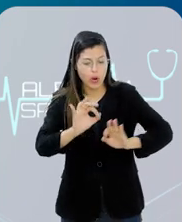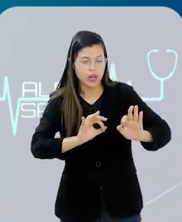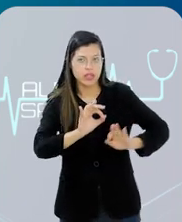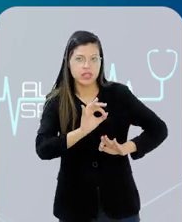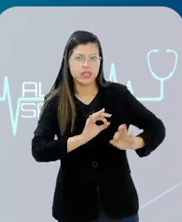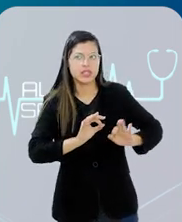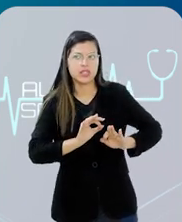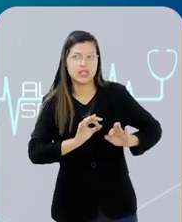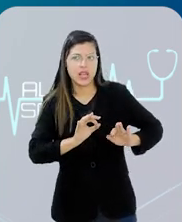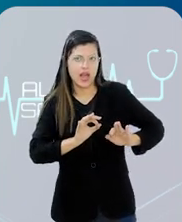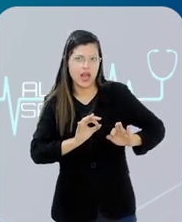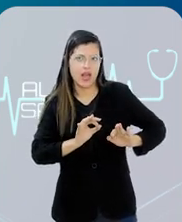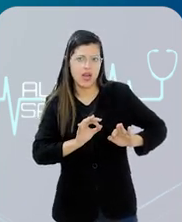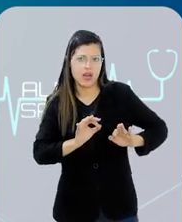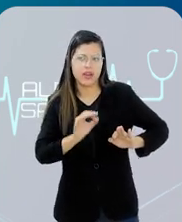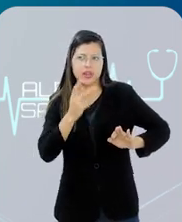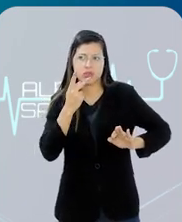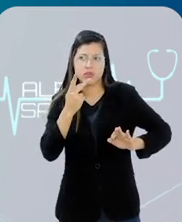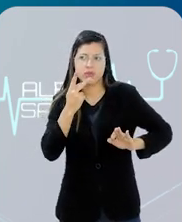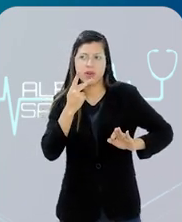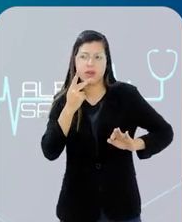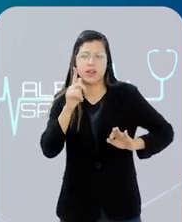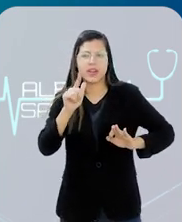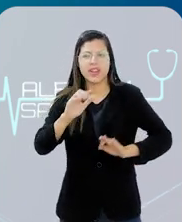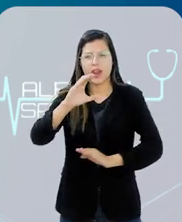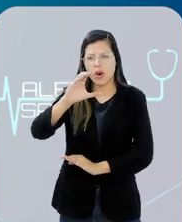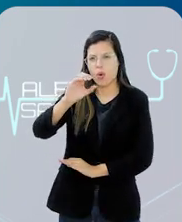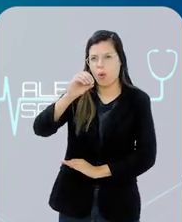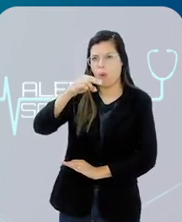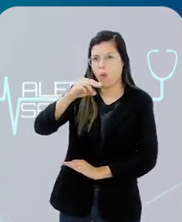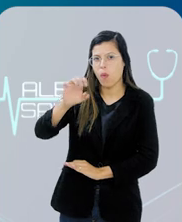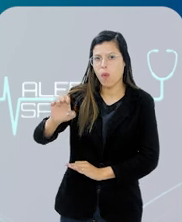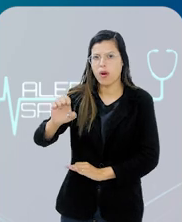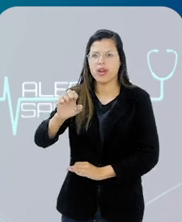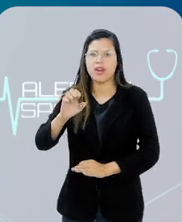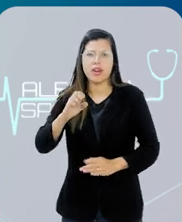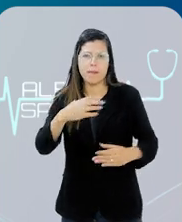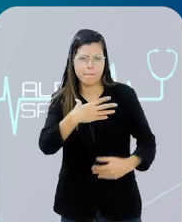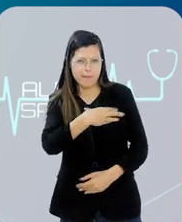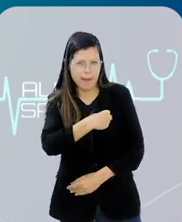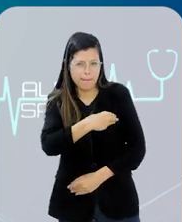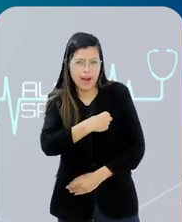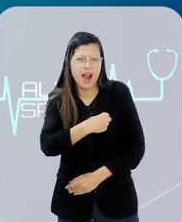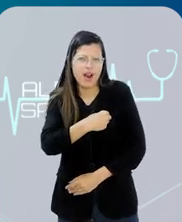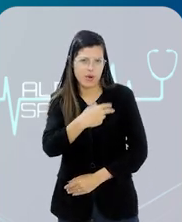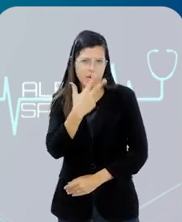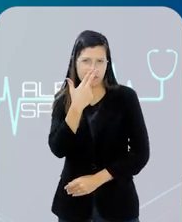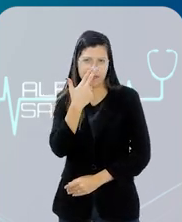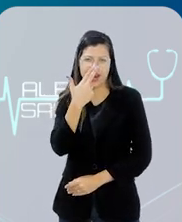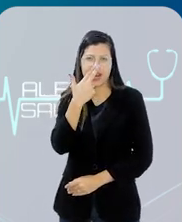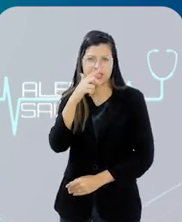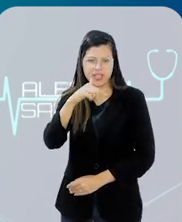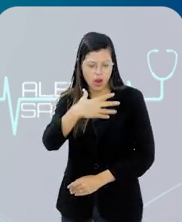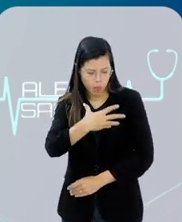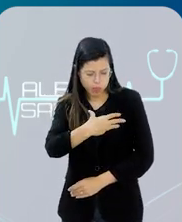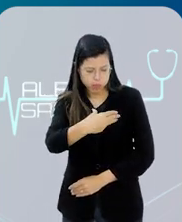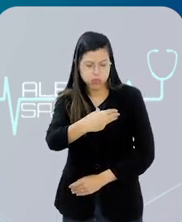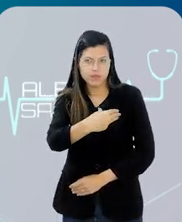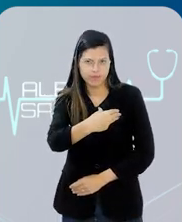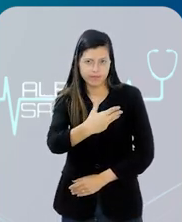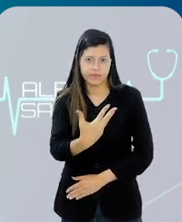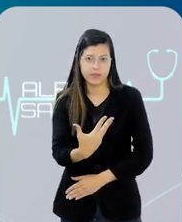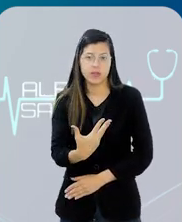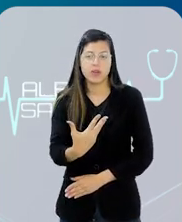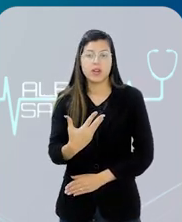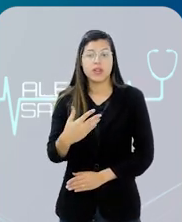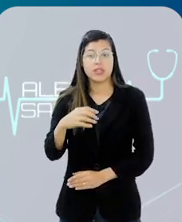o tecido e montar o que a gente chama do cone mamário, né? A forma da mama que parece um cone. Então,